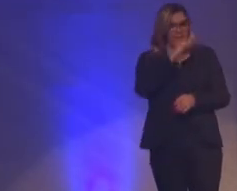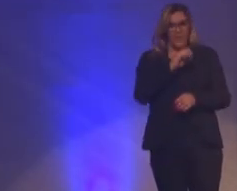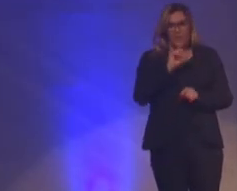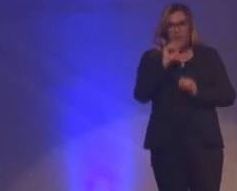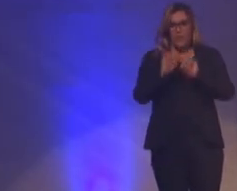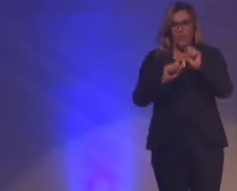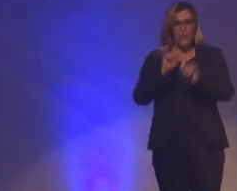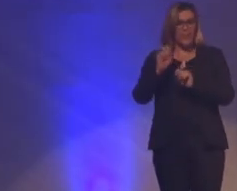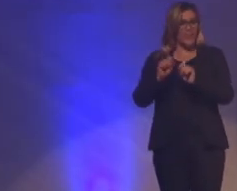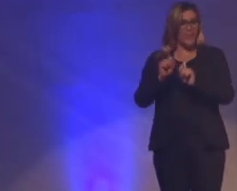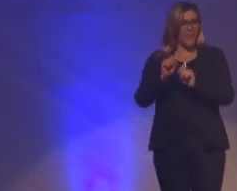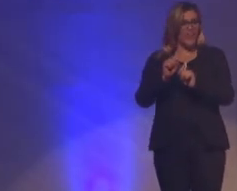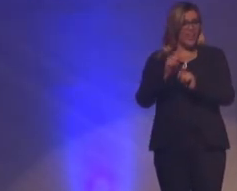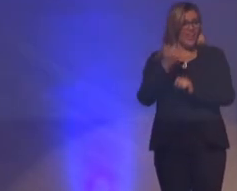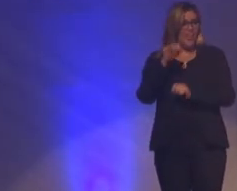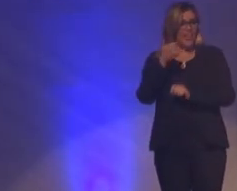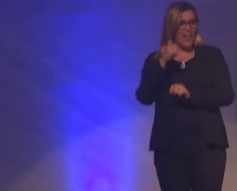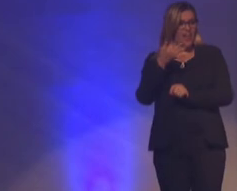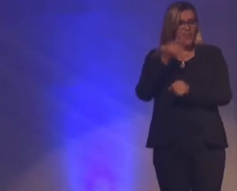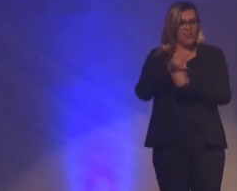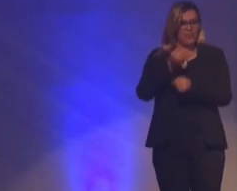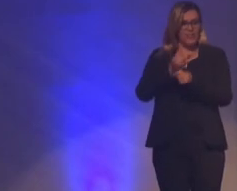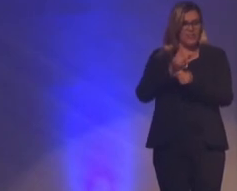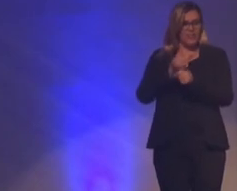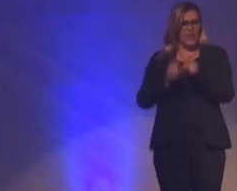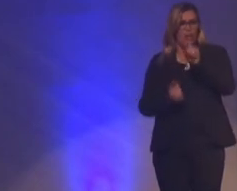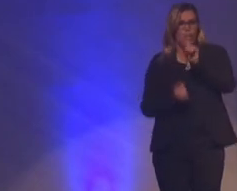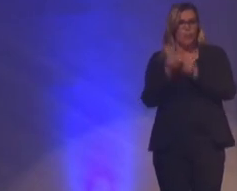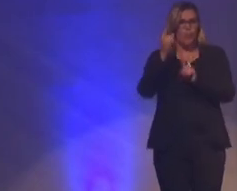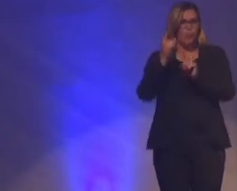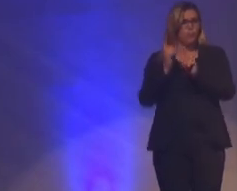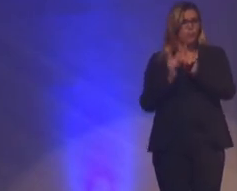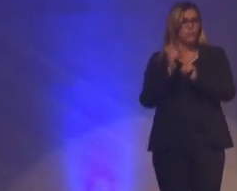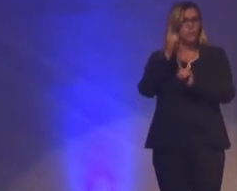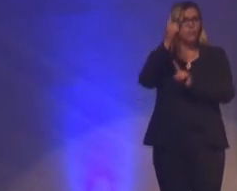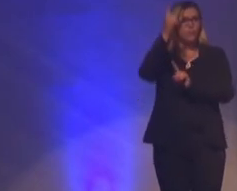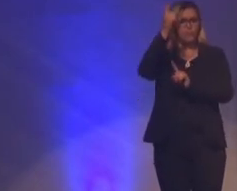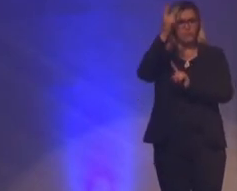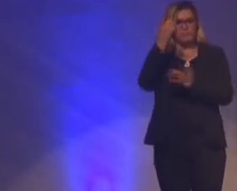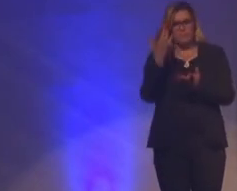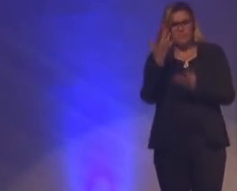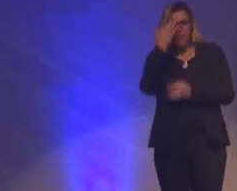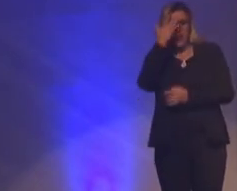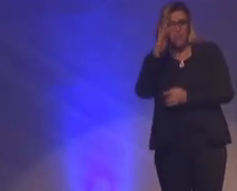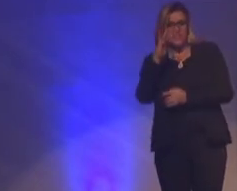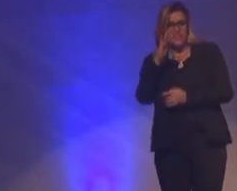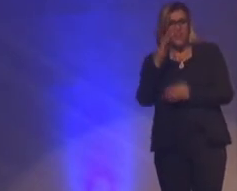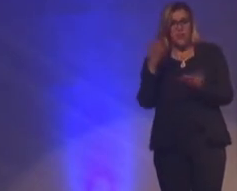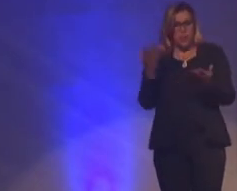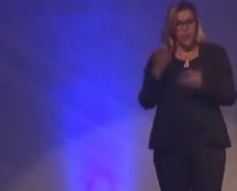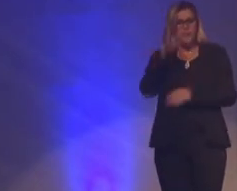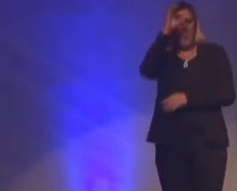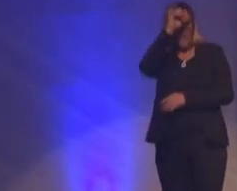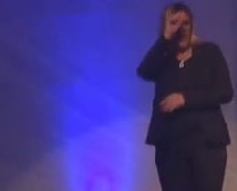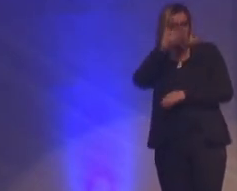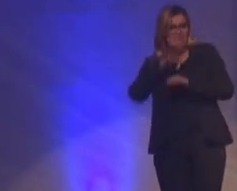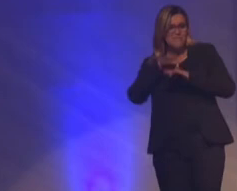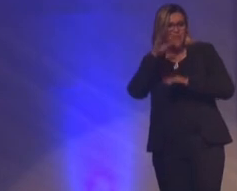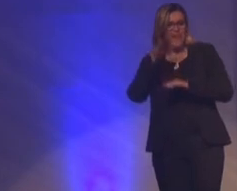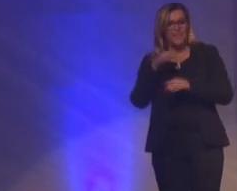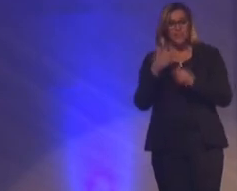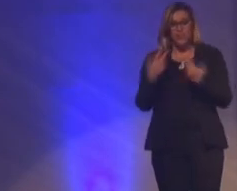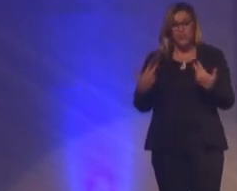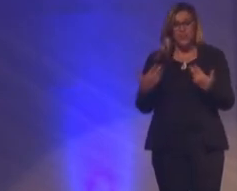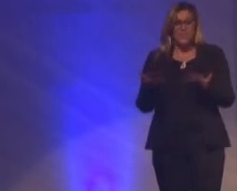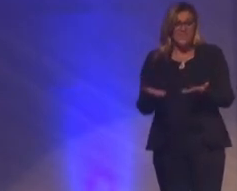nem o que é eletrofísico. Eu acho que é alguma coisa de astronauta ou coisa assim. Enfim, acho que durante o evento eu vou sair daqui aprendendo um pouco mais